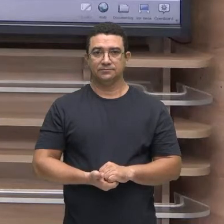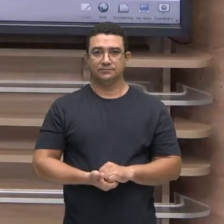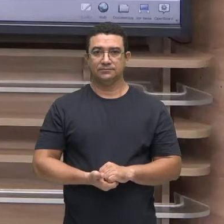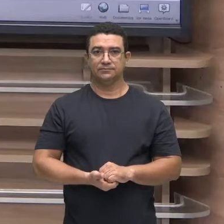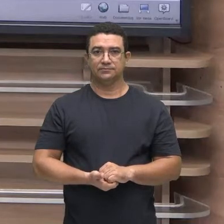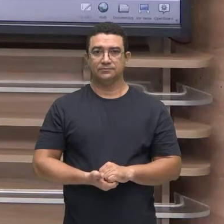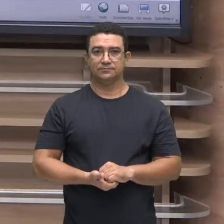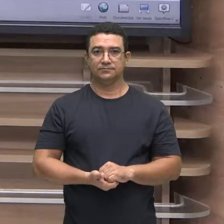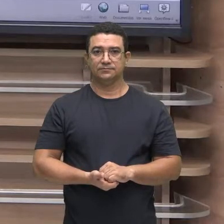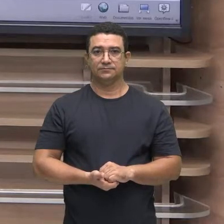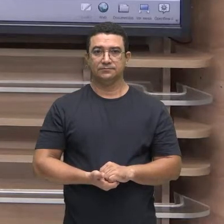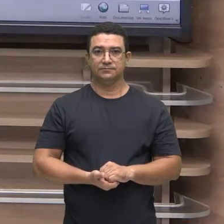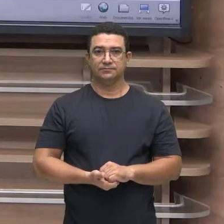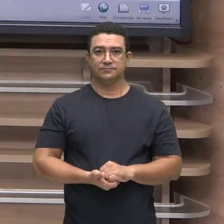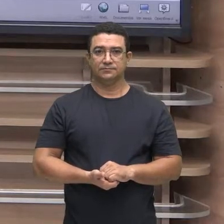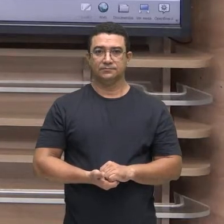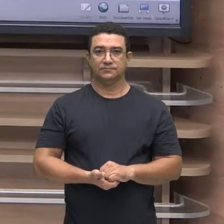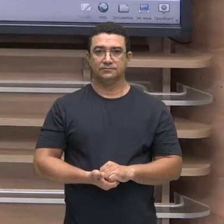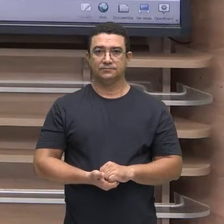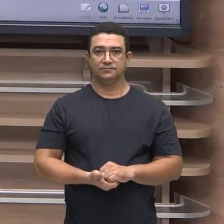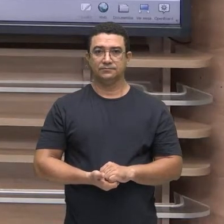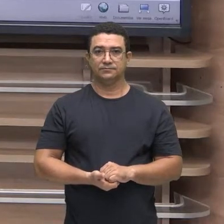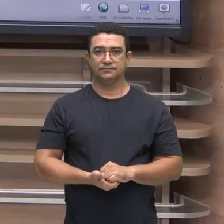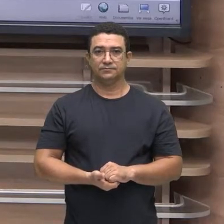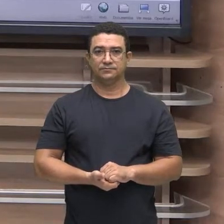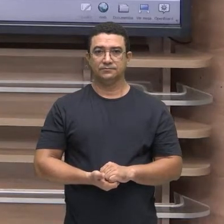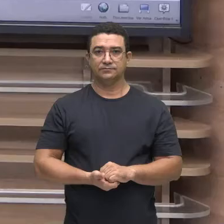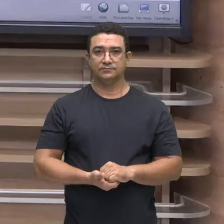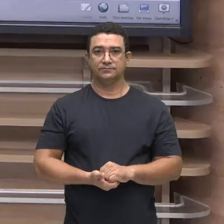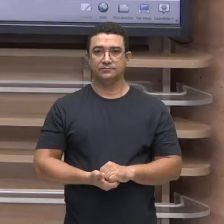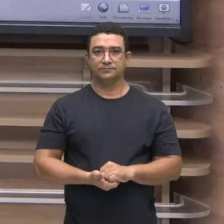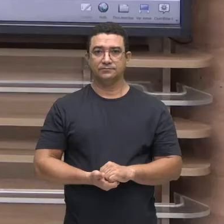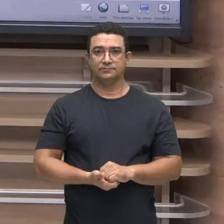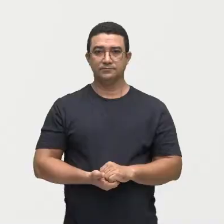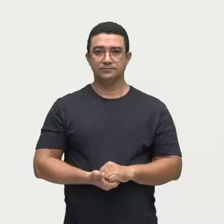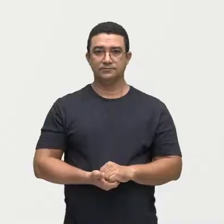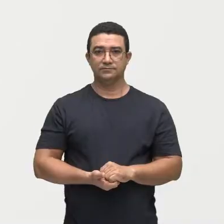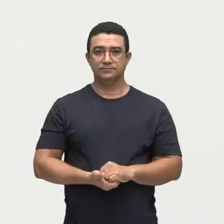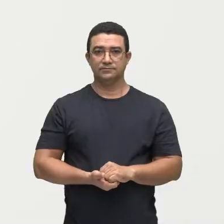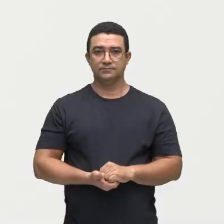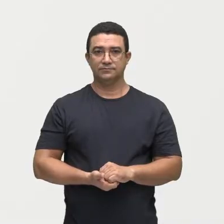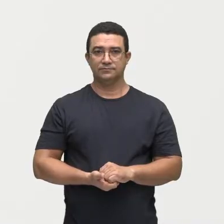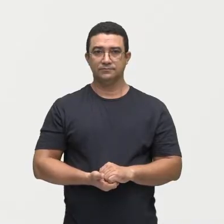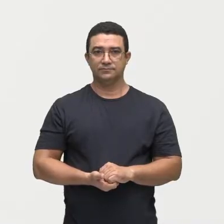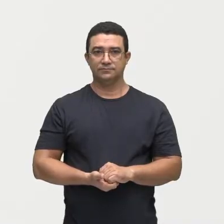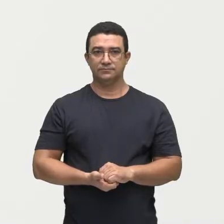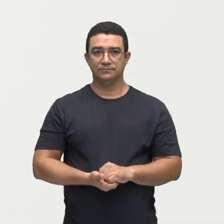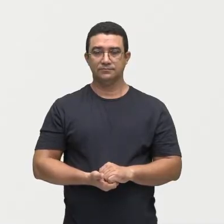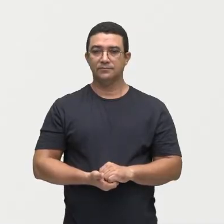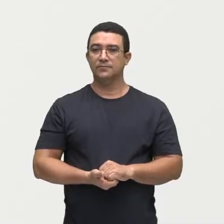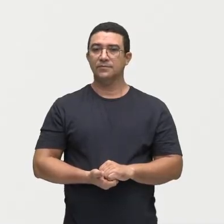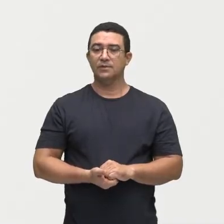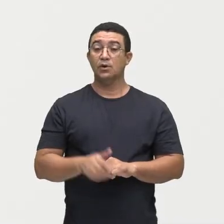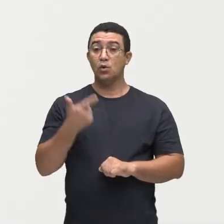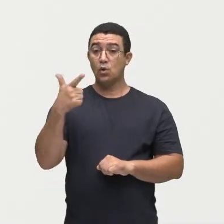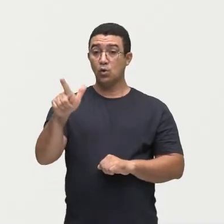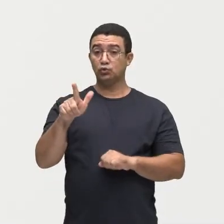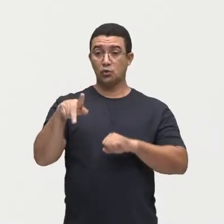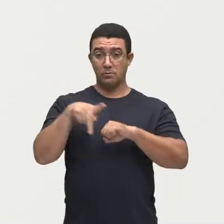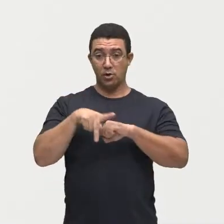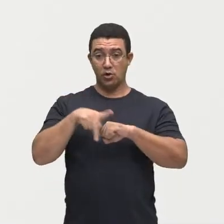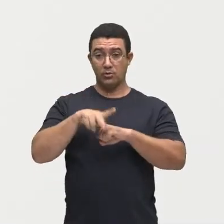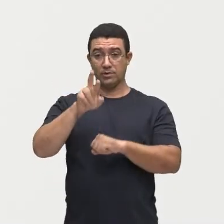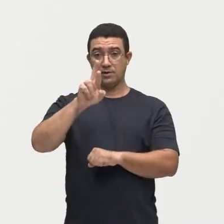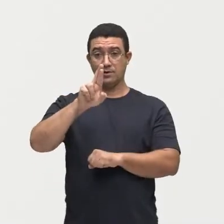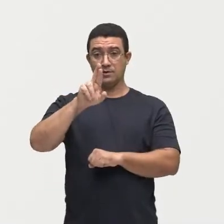anterior. Então, agora a gente vai para outro pronome relativo. Não esqueça